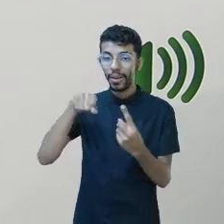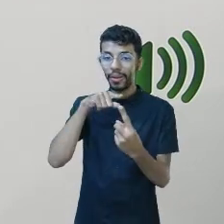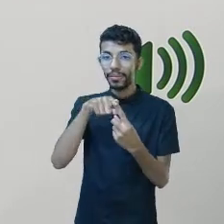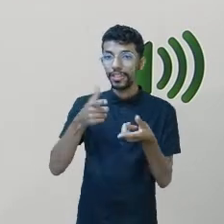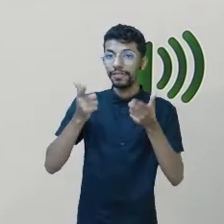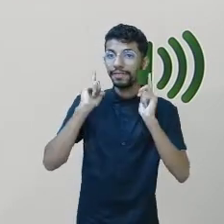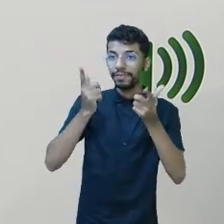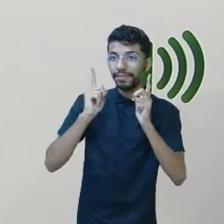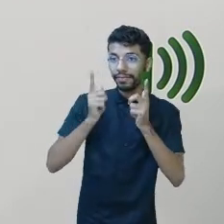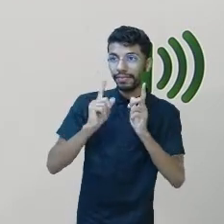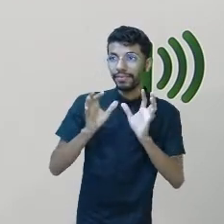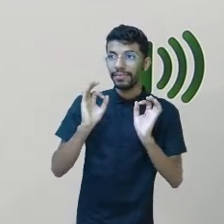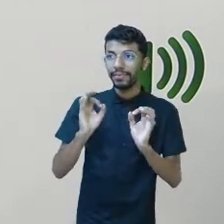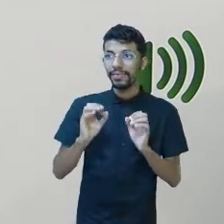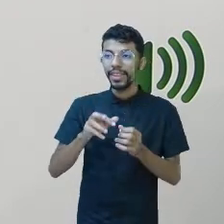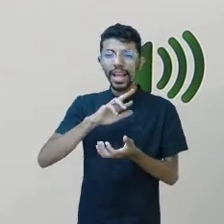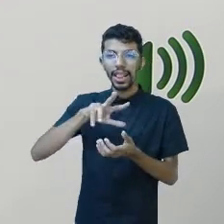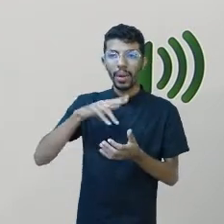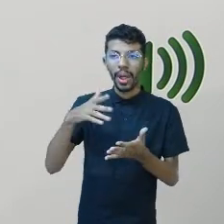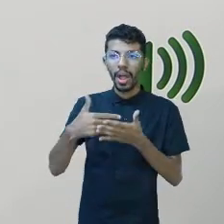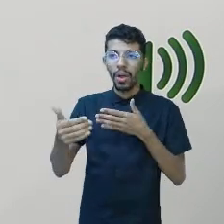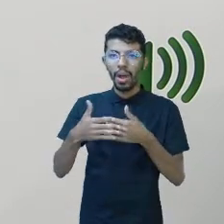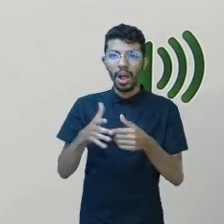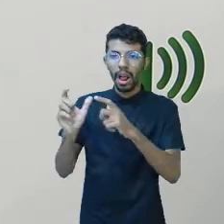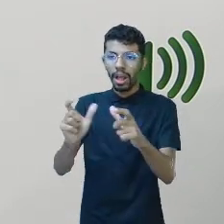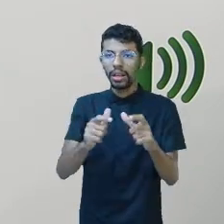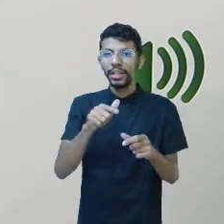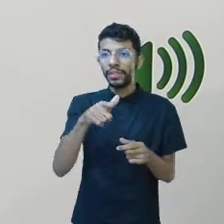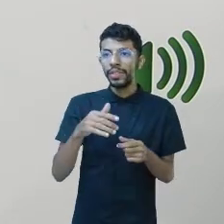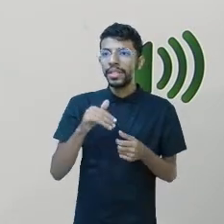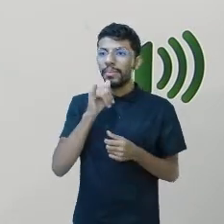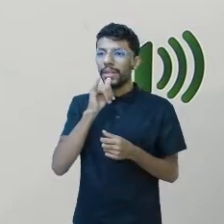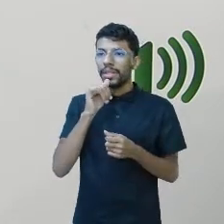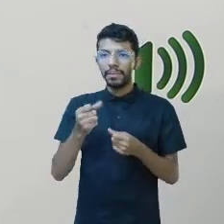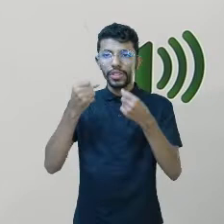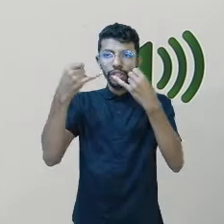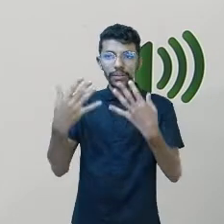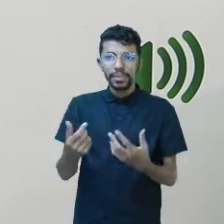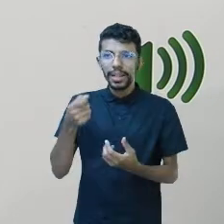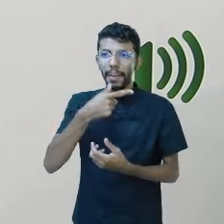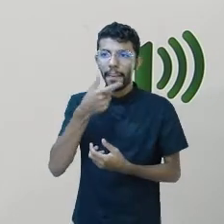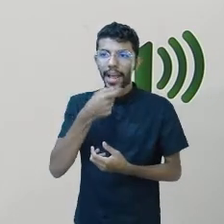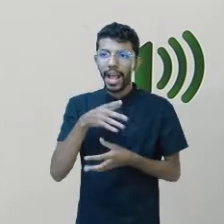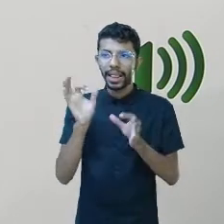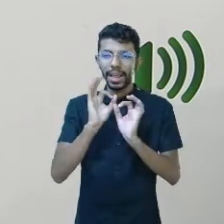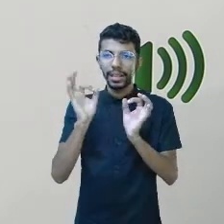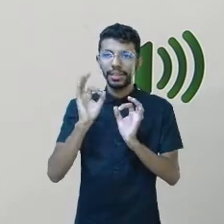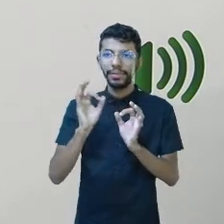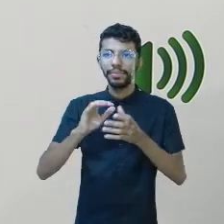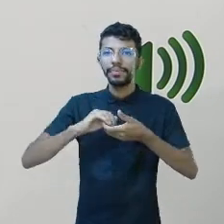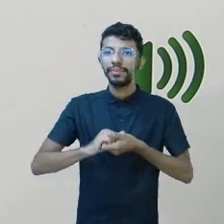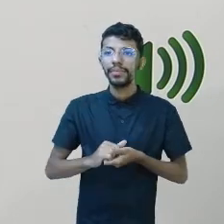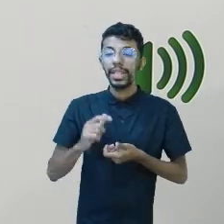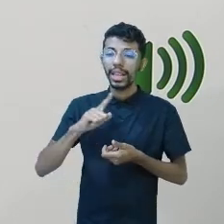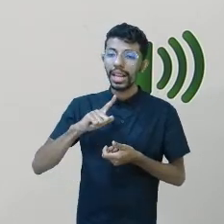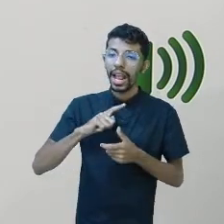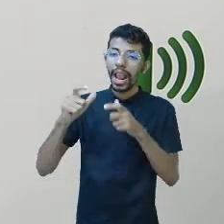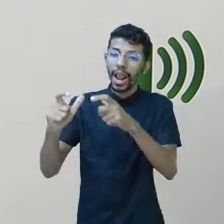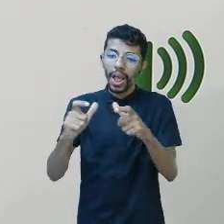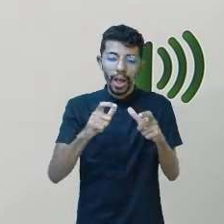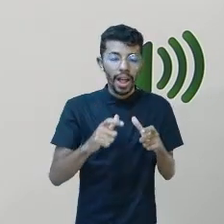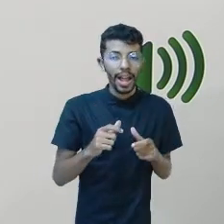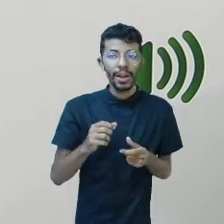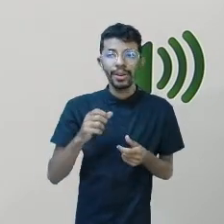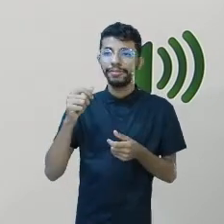não é em todo lugar que você vai chegar contando uma piada. Tem ambientes que uma piada ali não vai ser adequado, não é